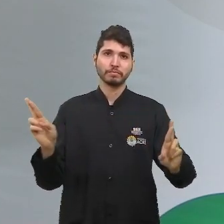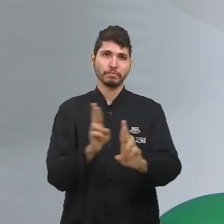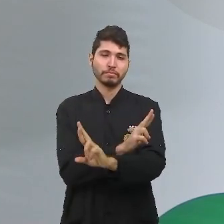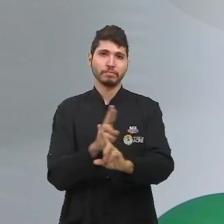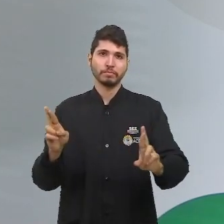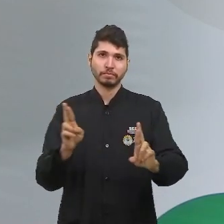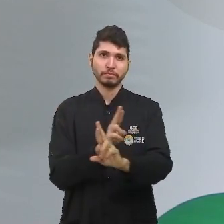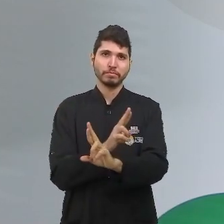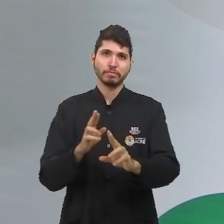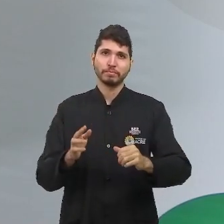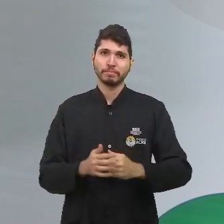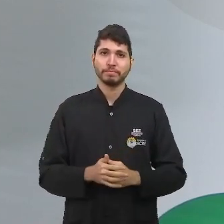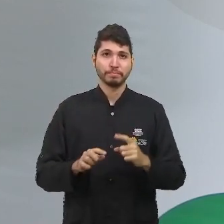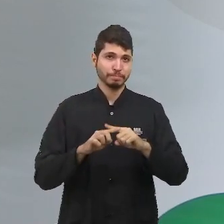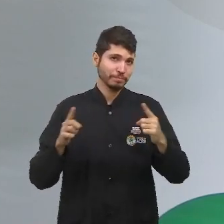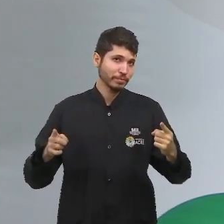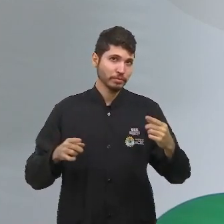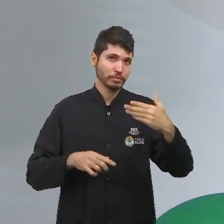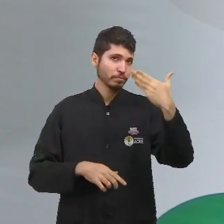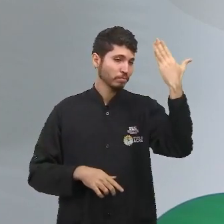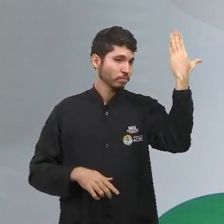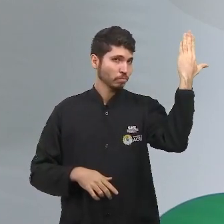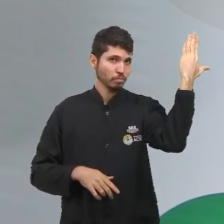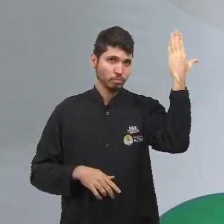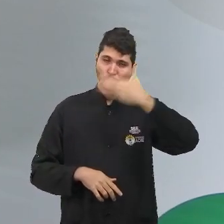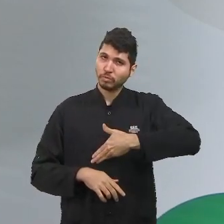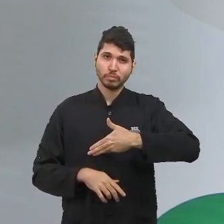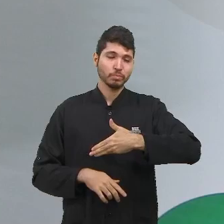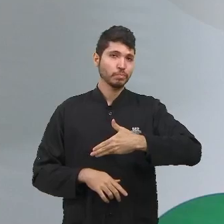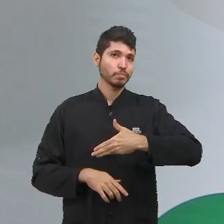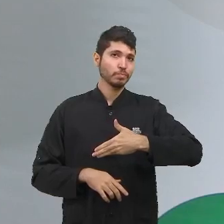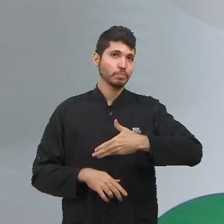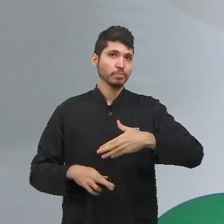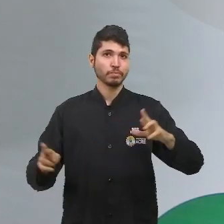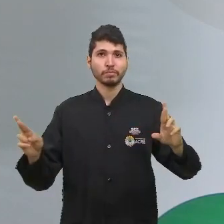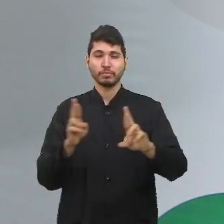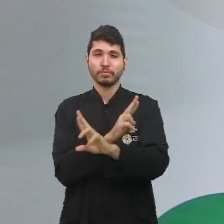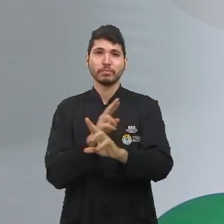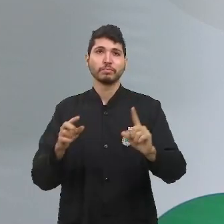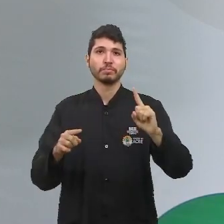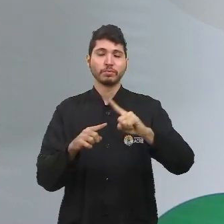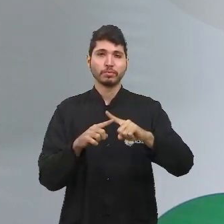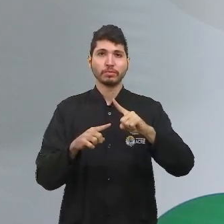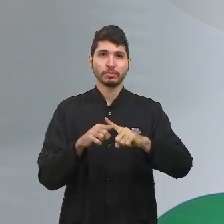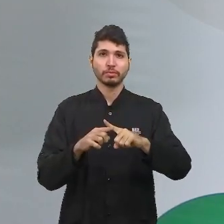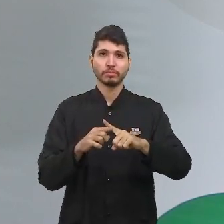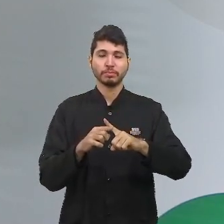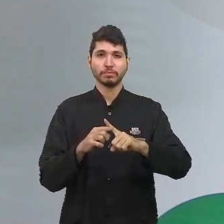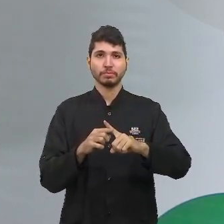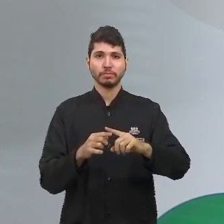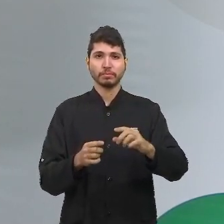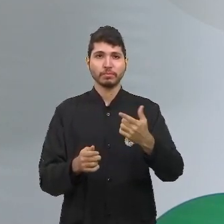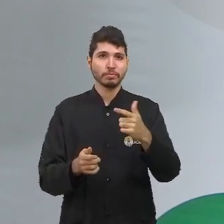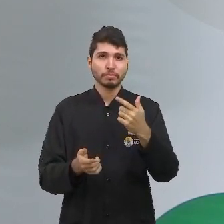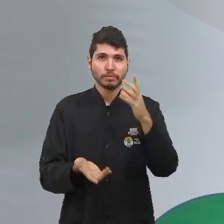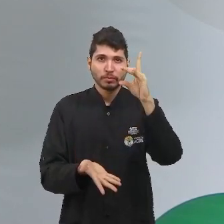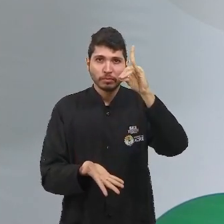não provou essa relação, porque ele não tinha uma definição de poliedros